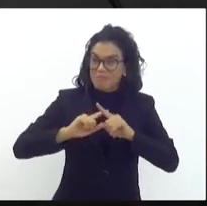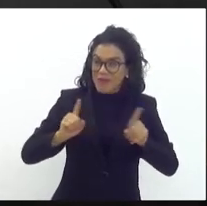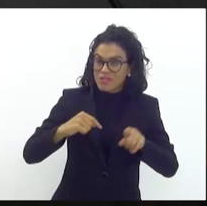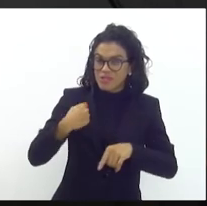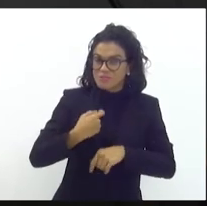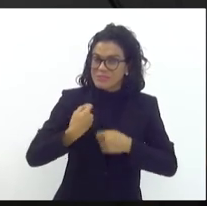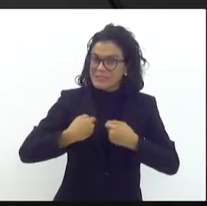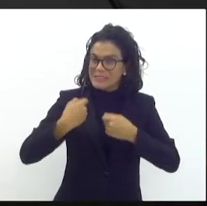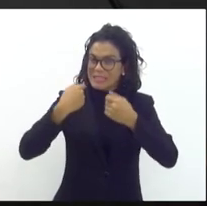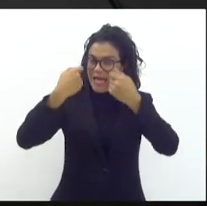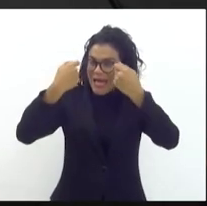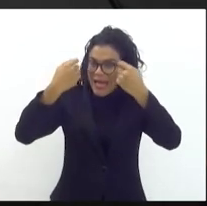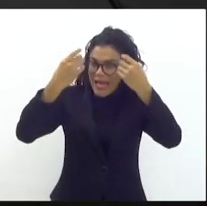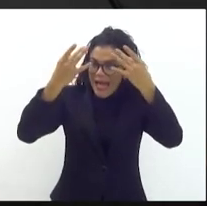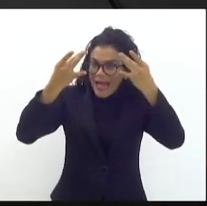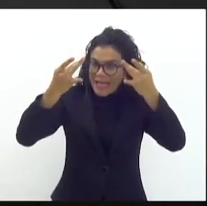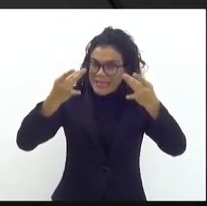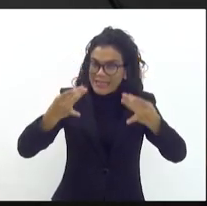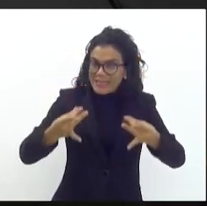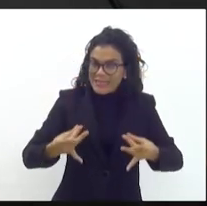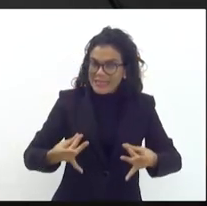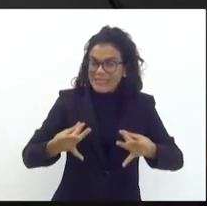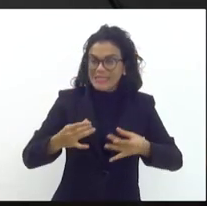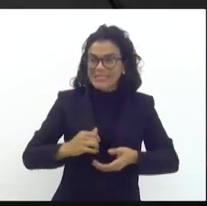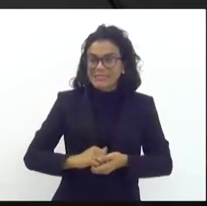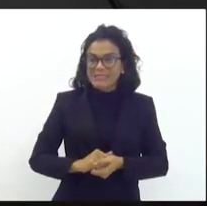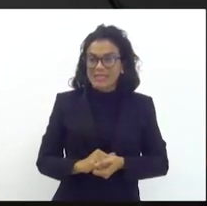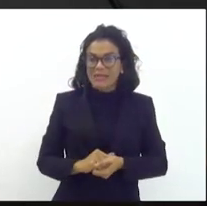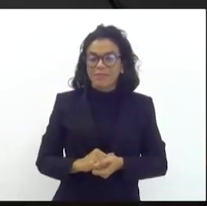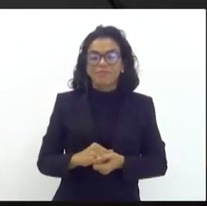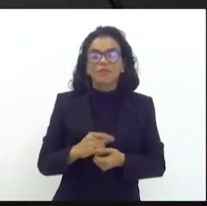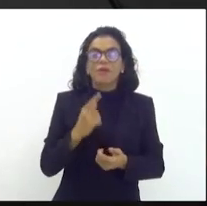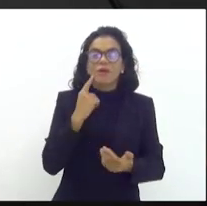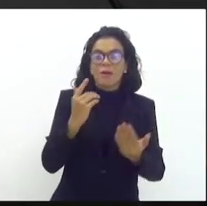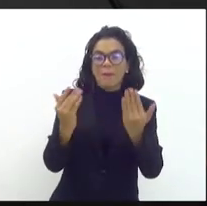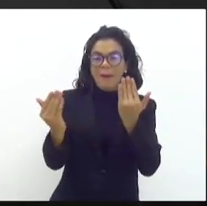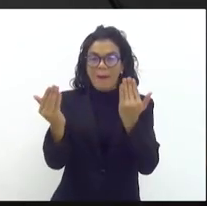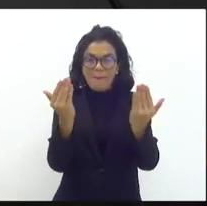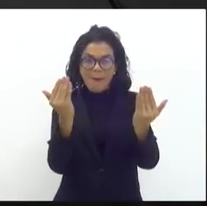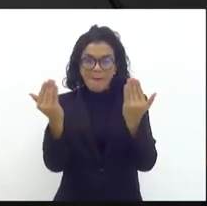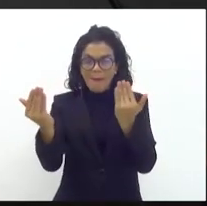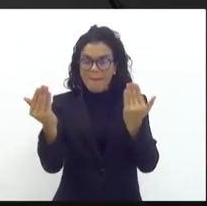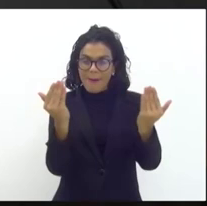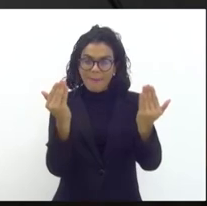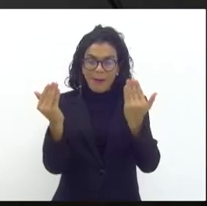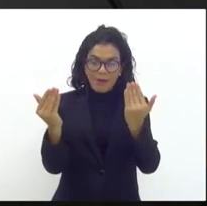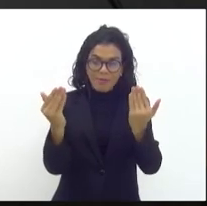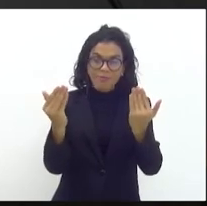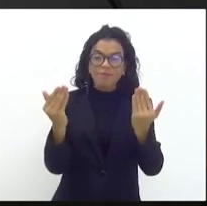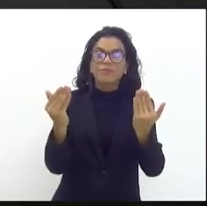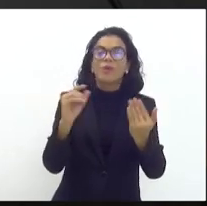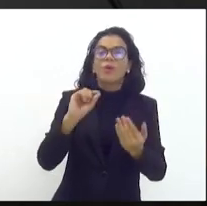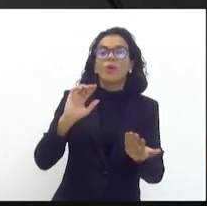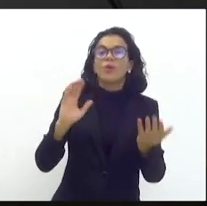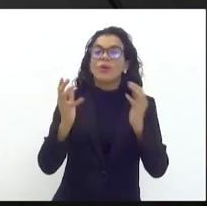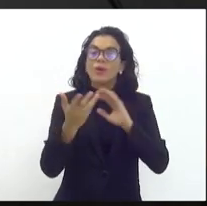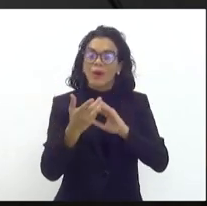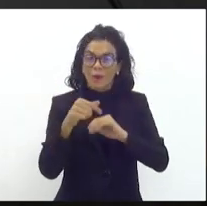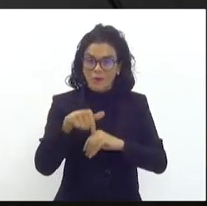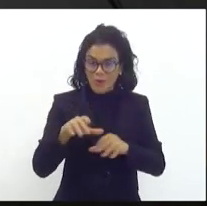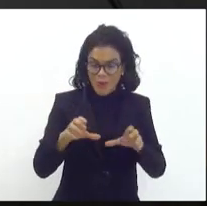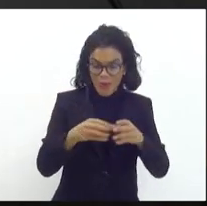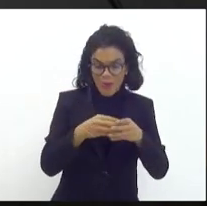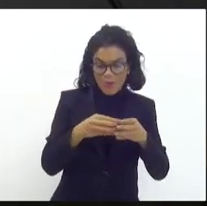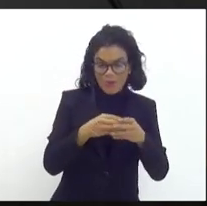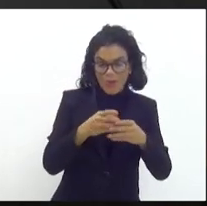a gente tem que analisar fazendo um paralelo do que aconteceu na formação da comunidade